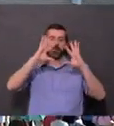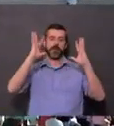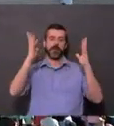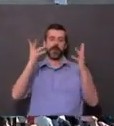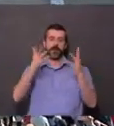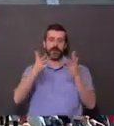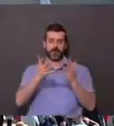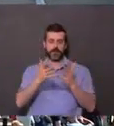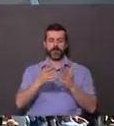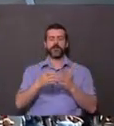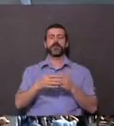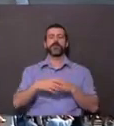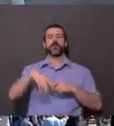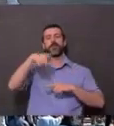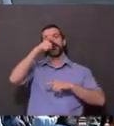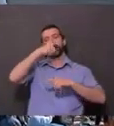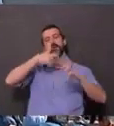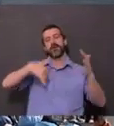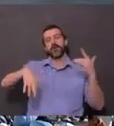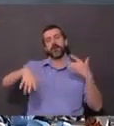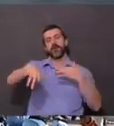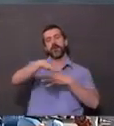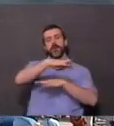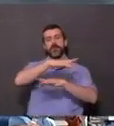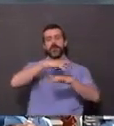hominibus, bonae